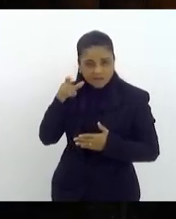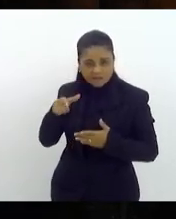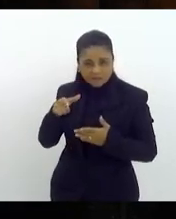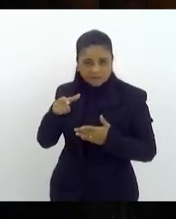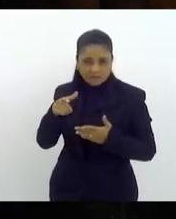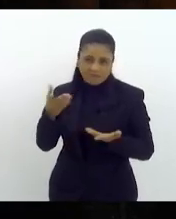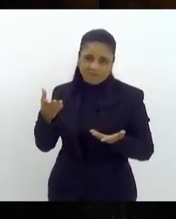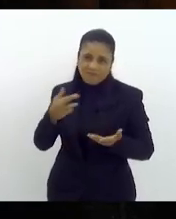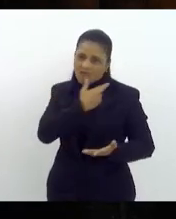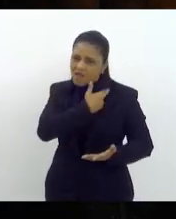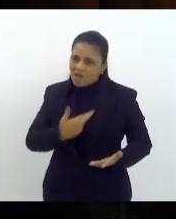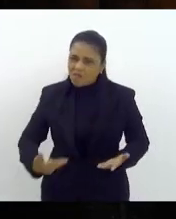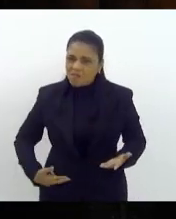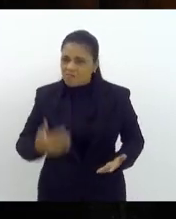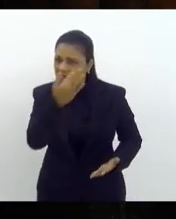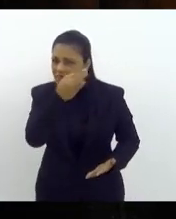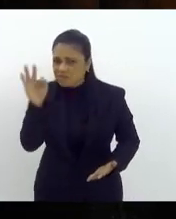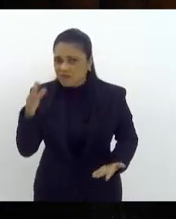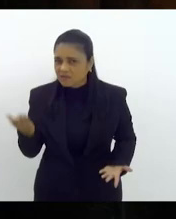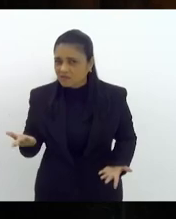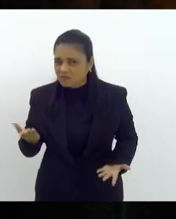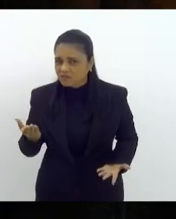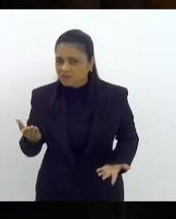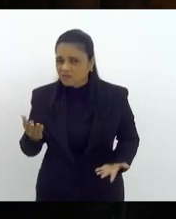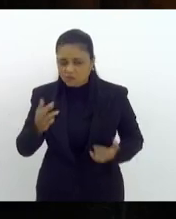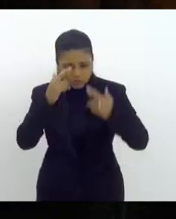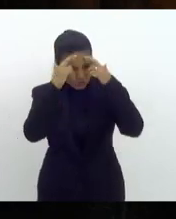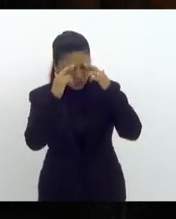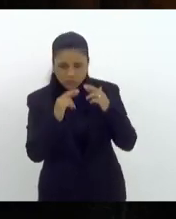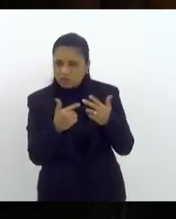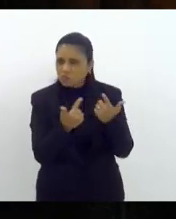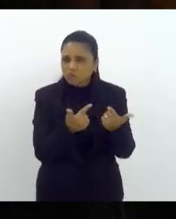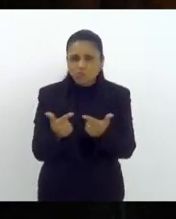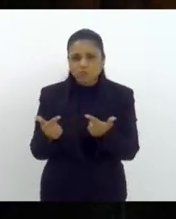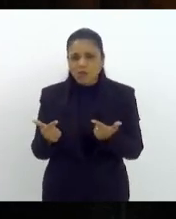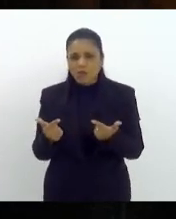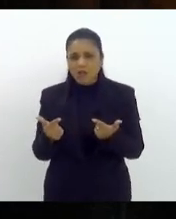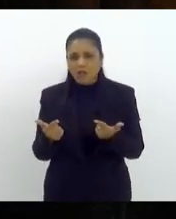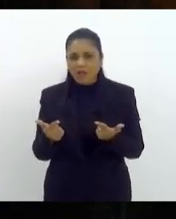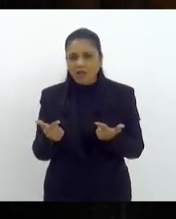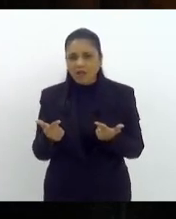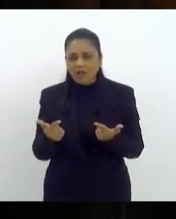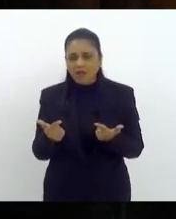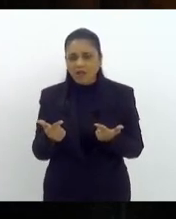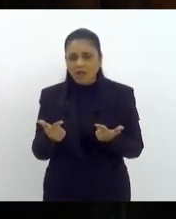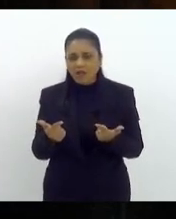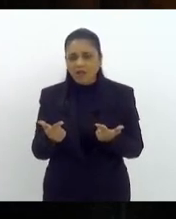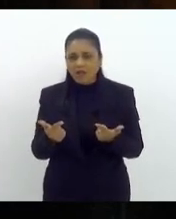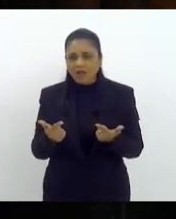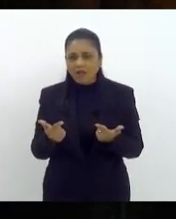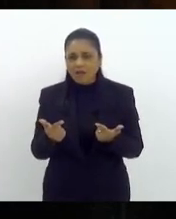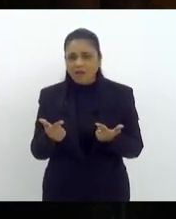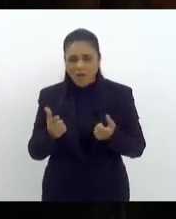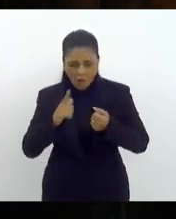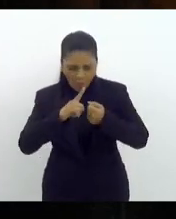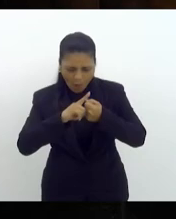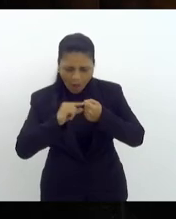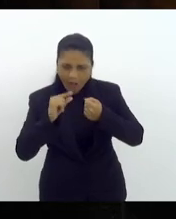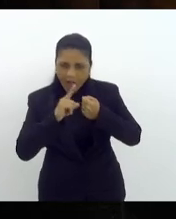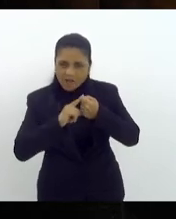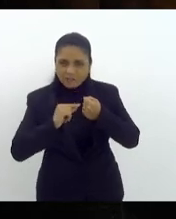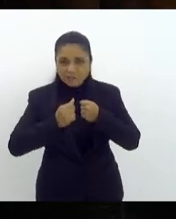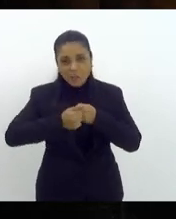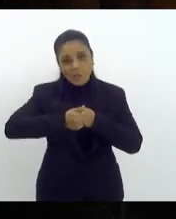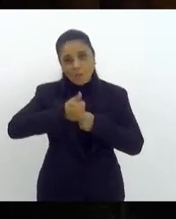tá de brincadeira e o desrespeito é só ao artigo primeiro da